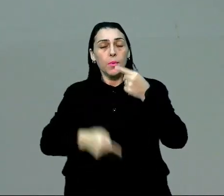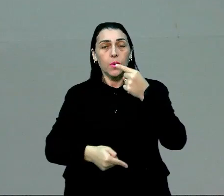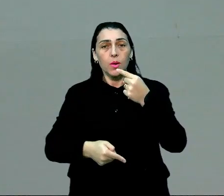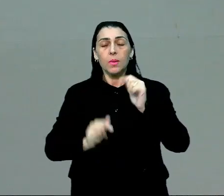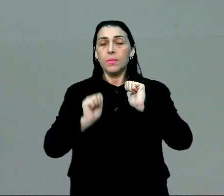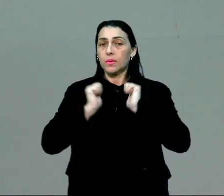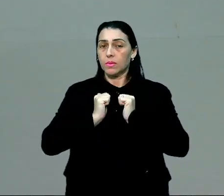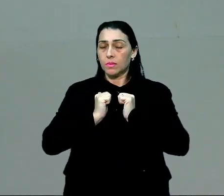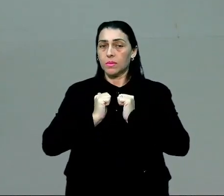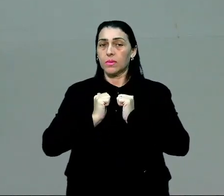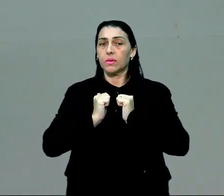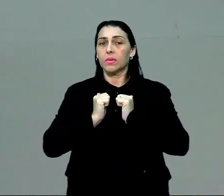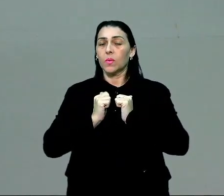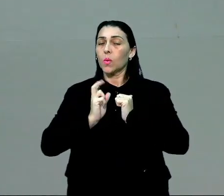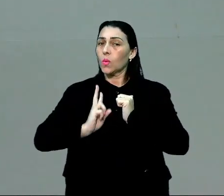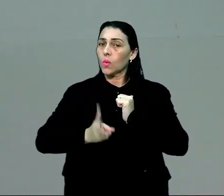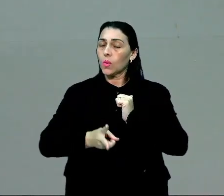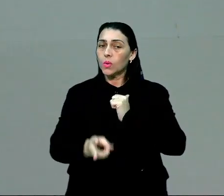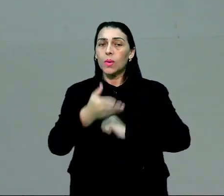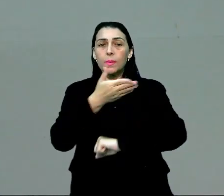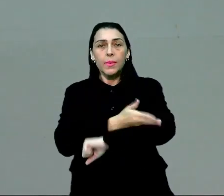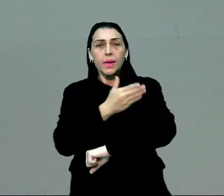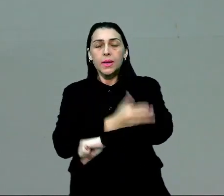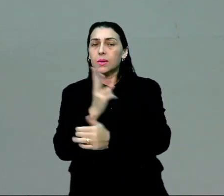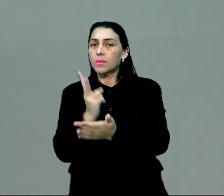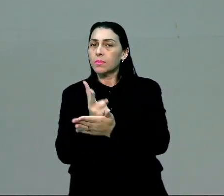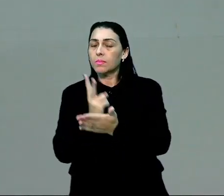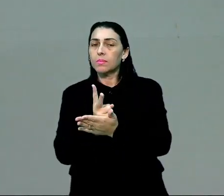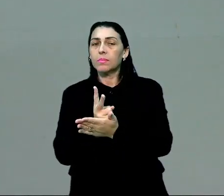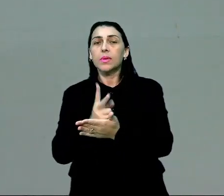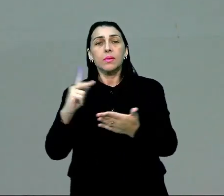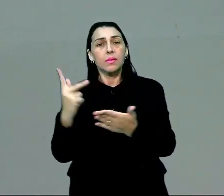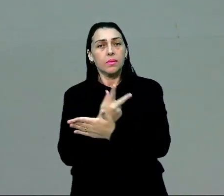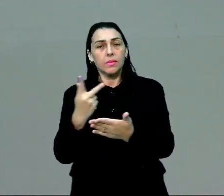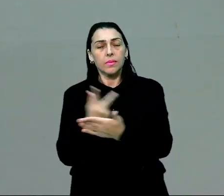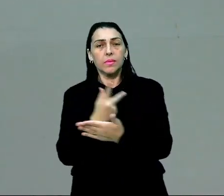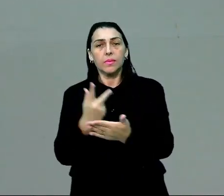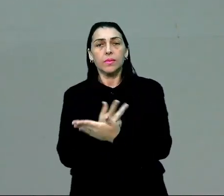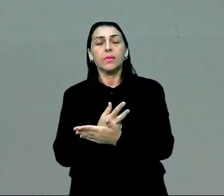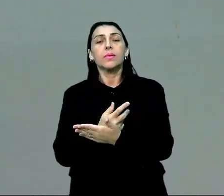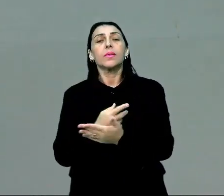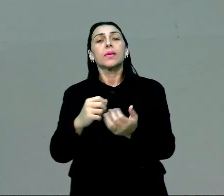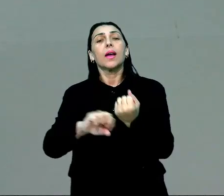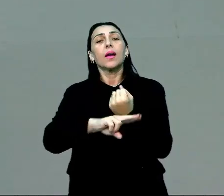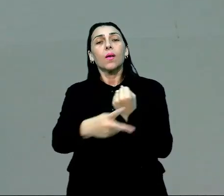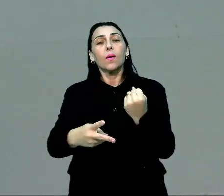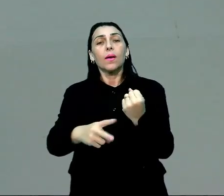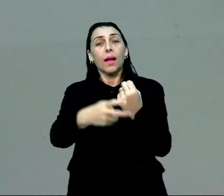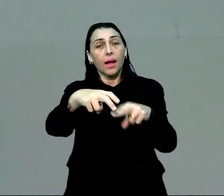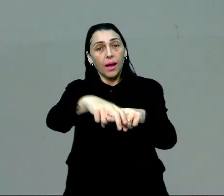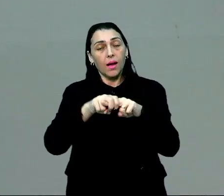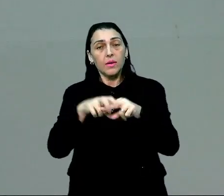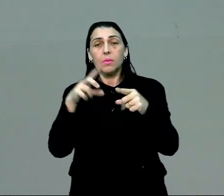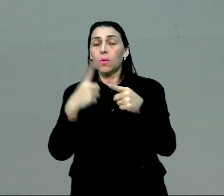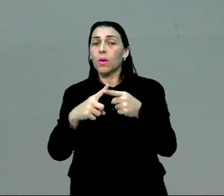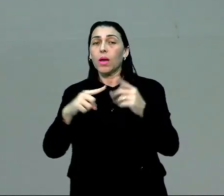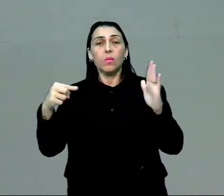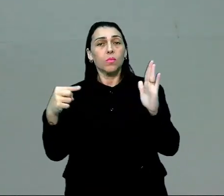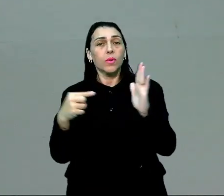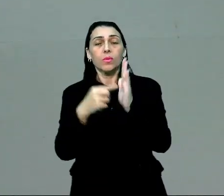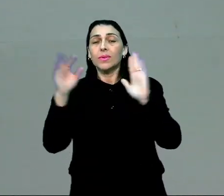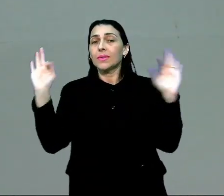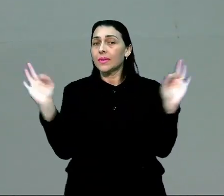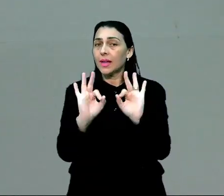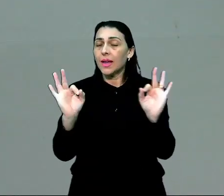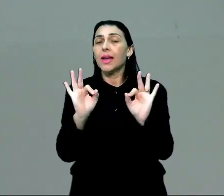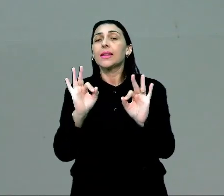tipo de comportamento, o agressor ele continua praticando os mesmos atos. Então, a causa é o fato de você não fazer a denúncia. Leva tempo, eu